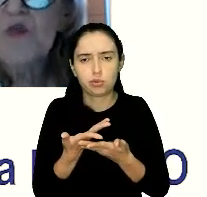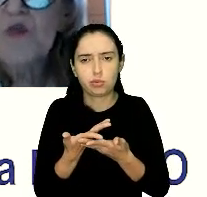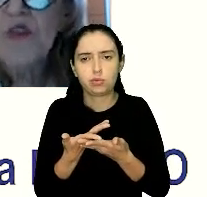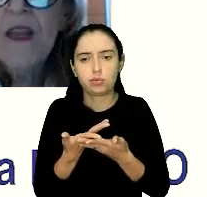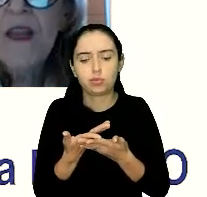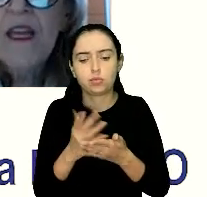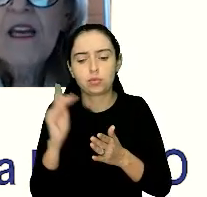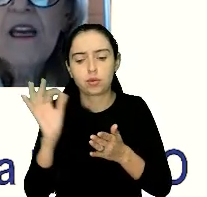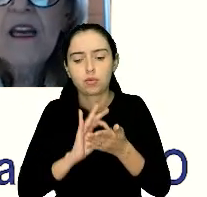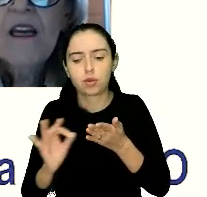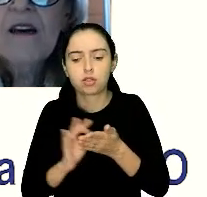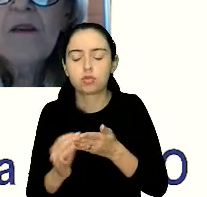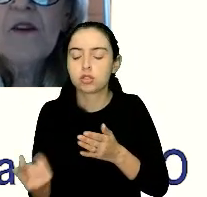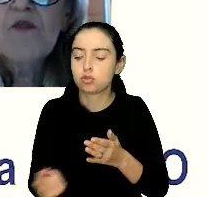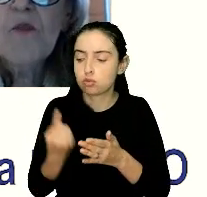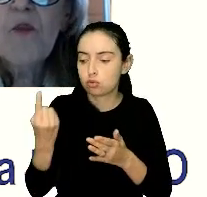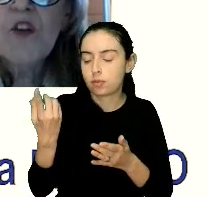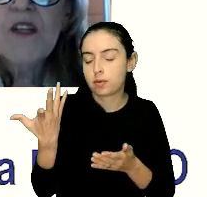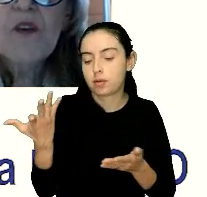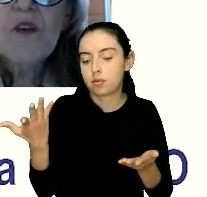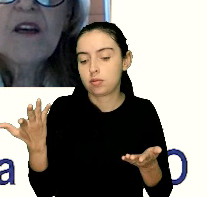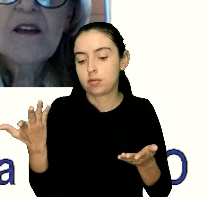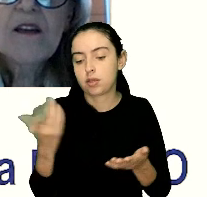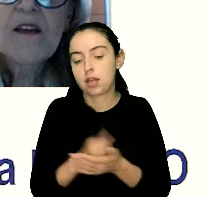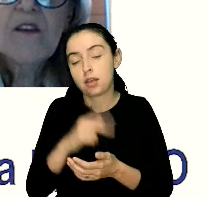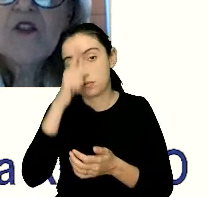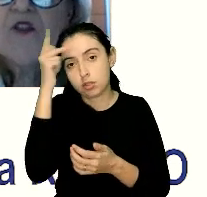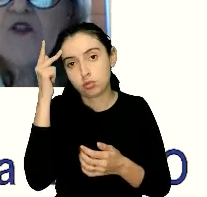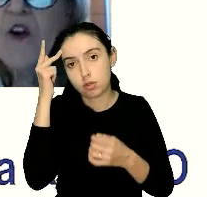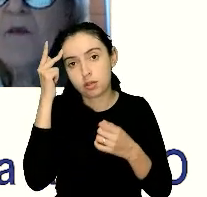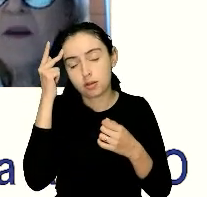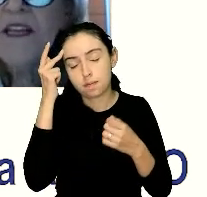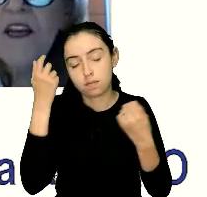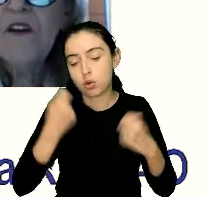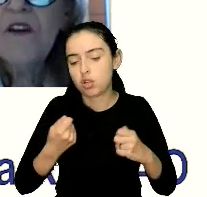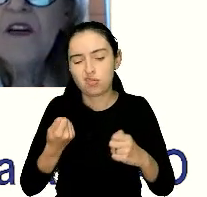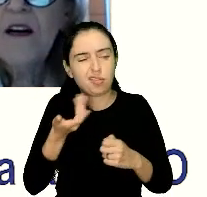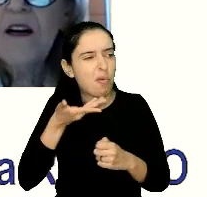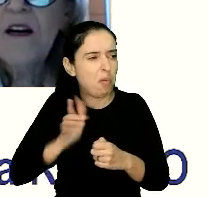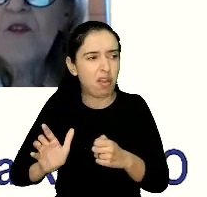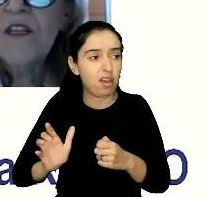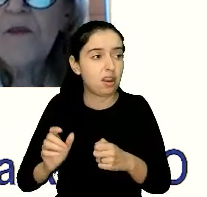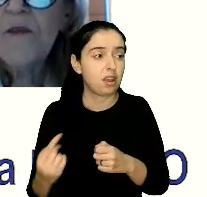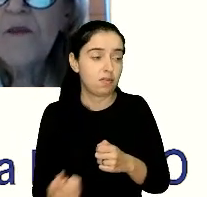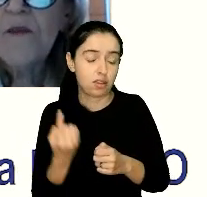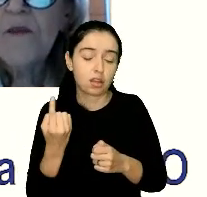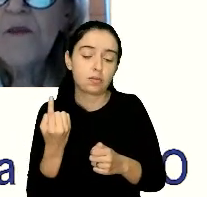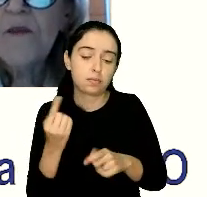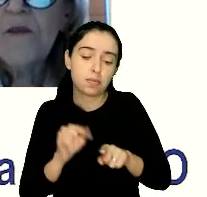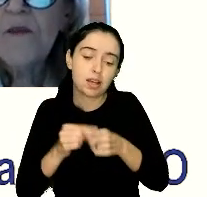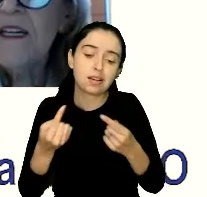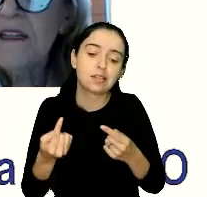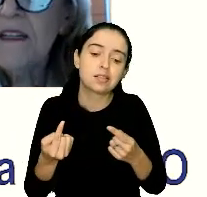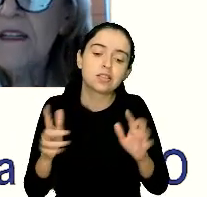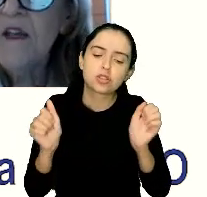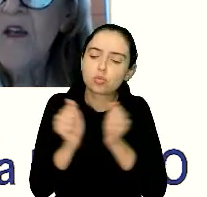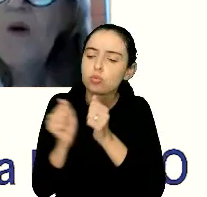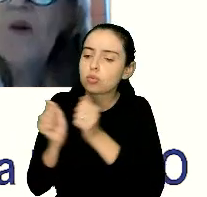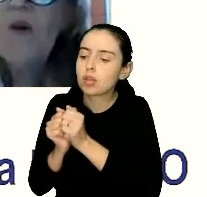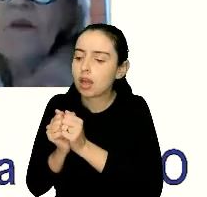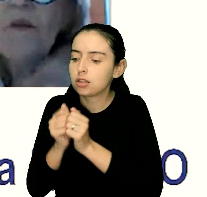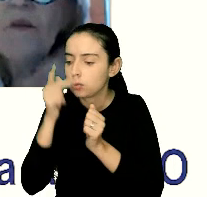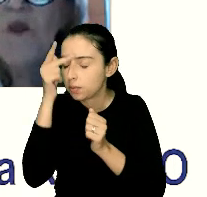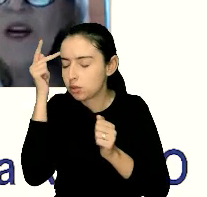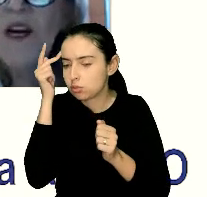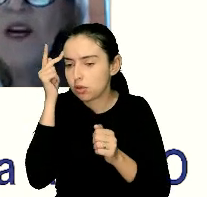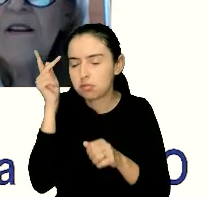chamam de solitude. A pessoa pode não querer ficar só, mas quer ficar com outras pessoas. Se avalie,